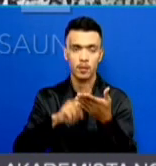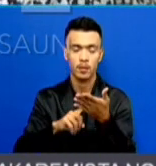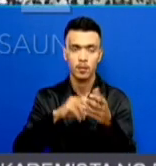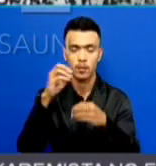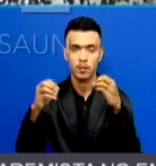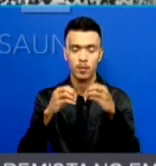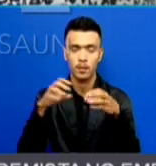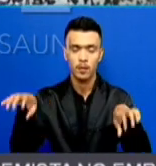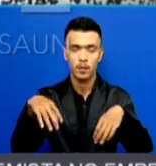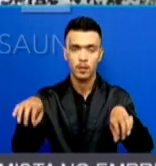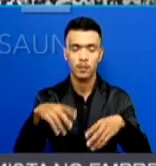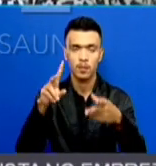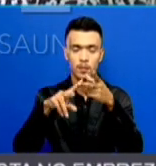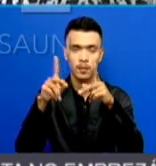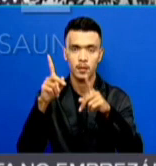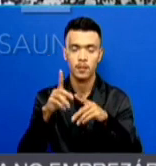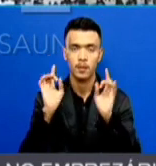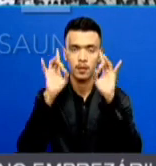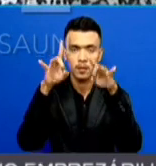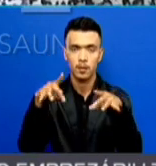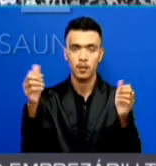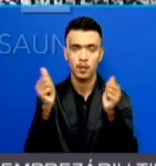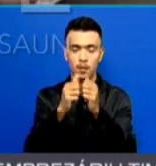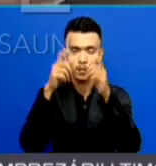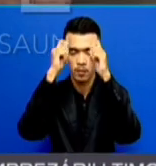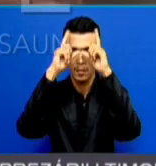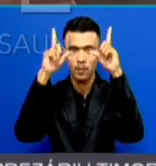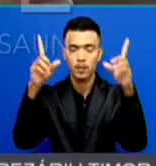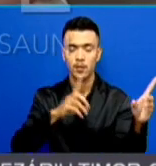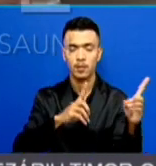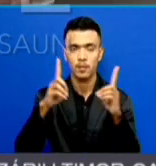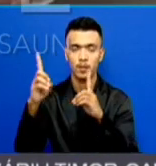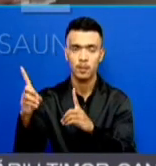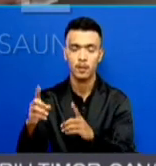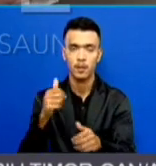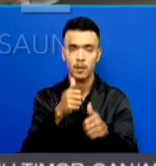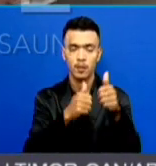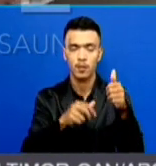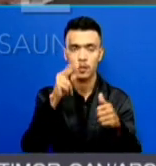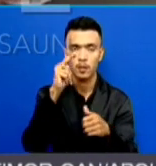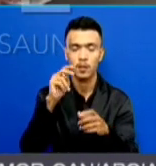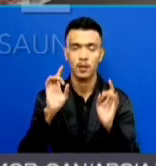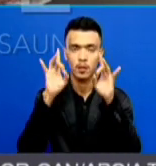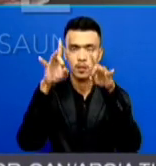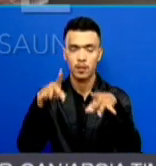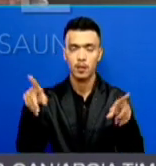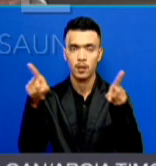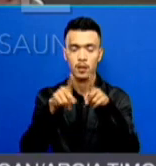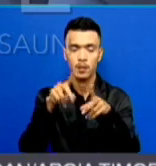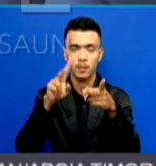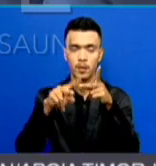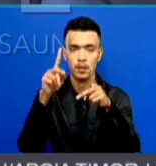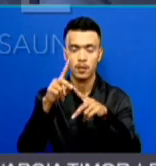aba Serviço Cooperação, neve Austrália ou Timor-Leste estabelece ona. Irnia, Austrália nudar parceiro